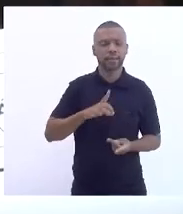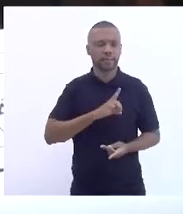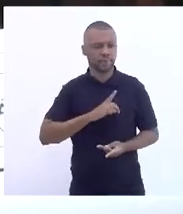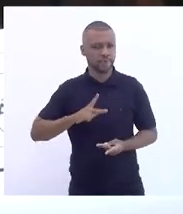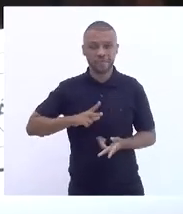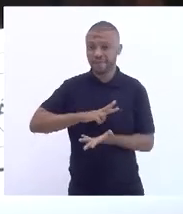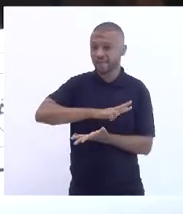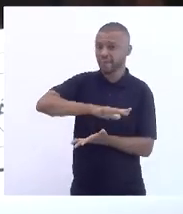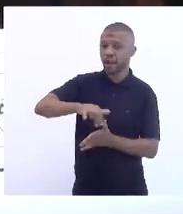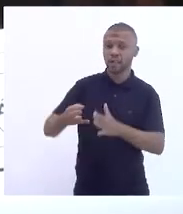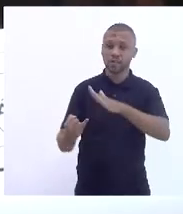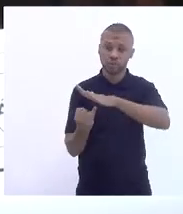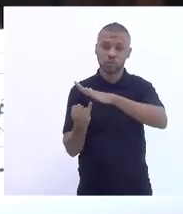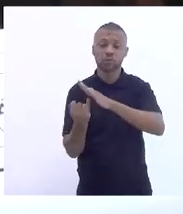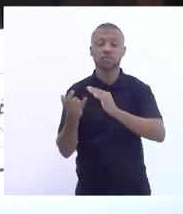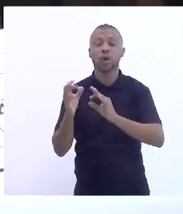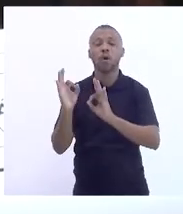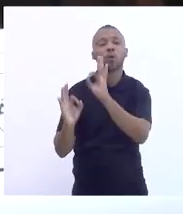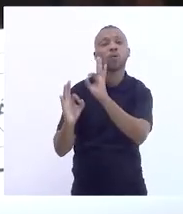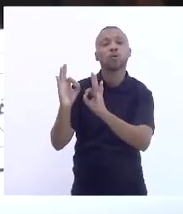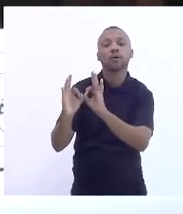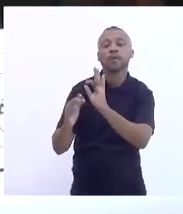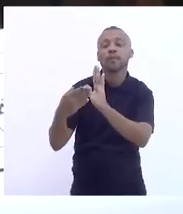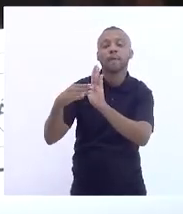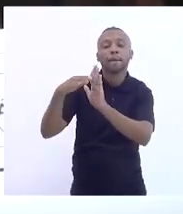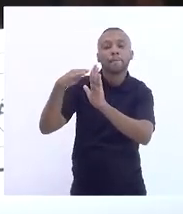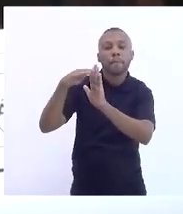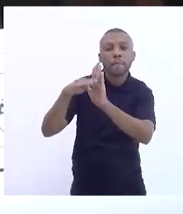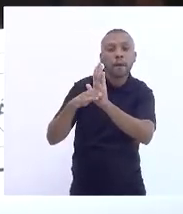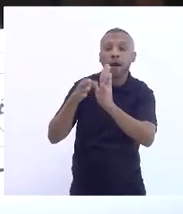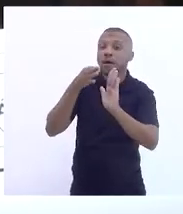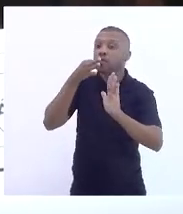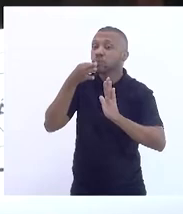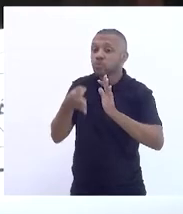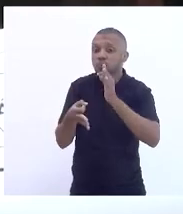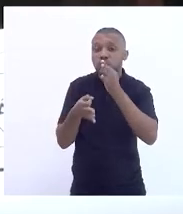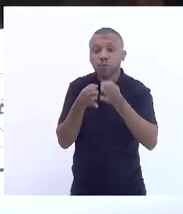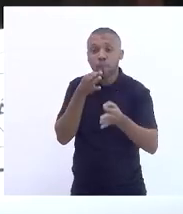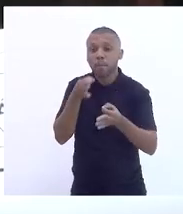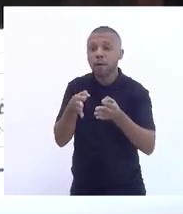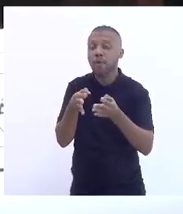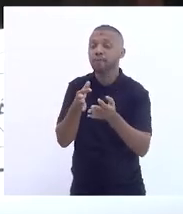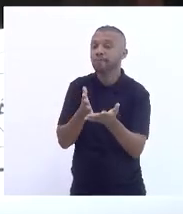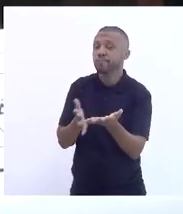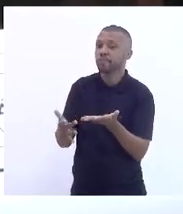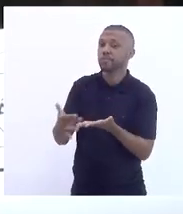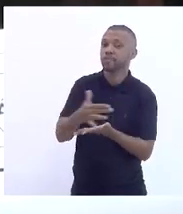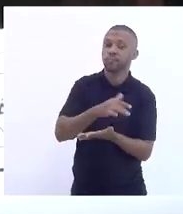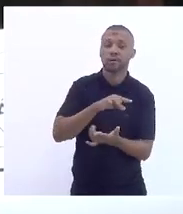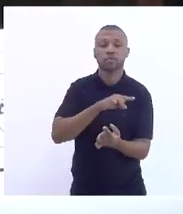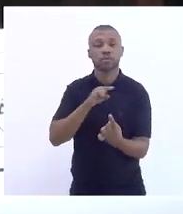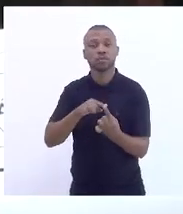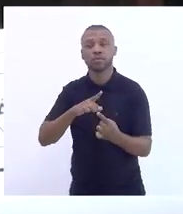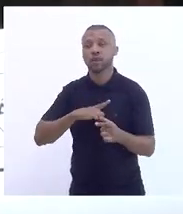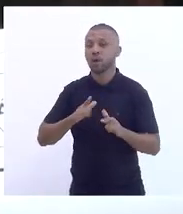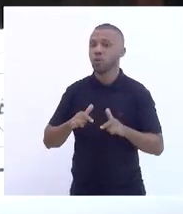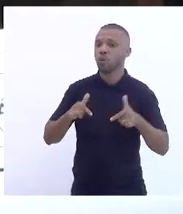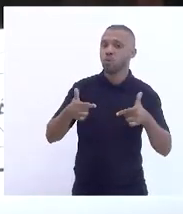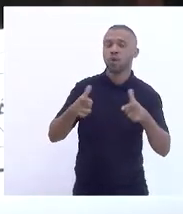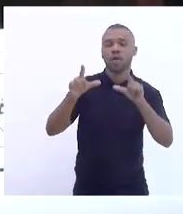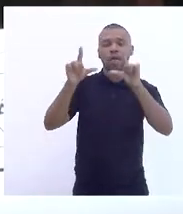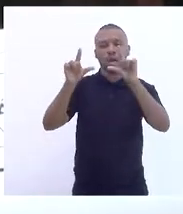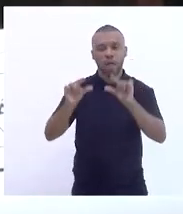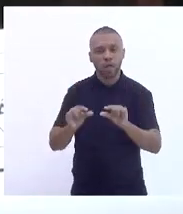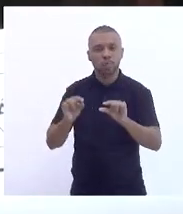restrições princípios premissas e sugestões para que haja efetivamente um plano de redução